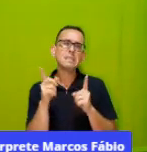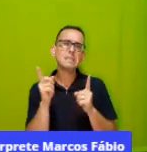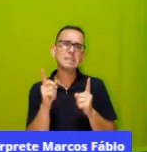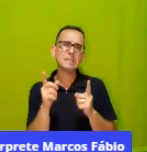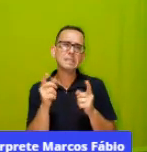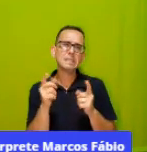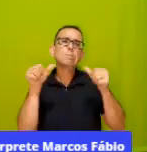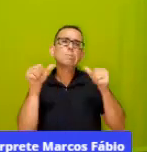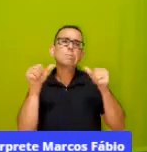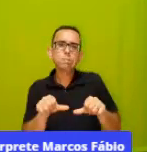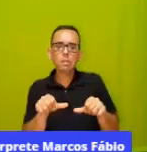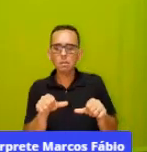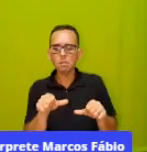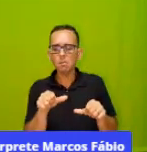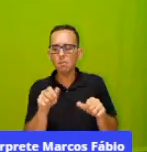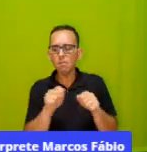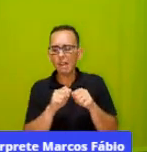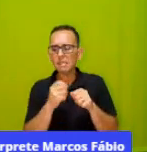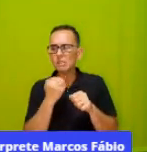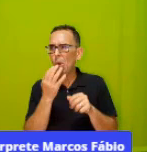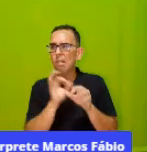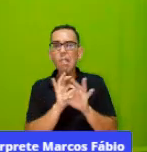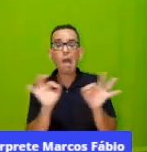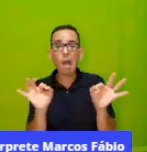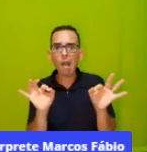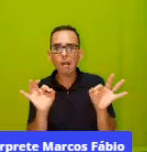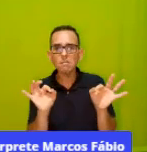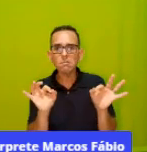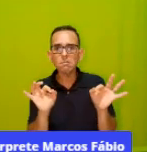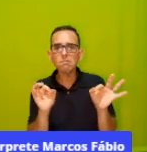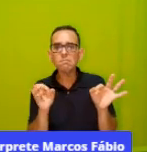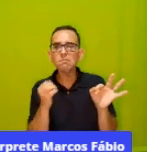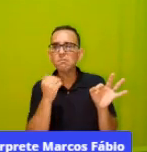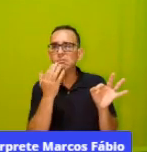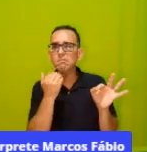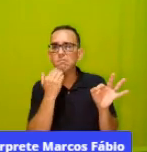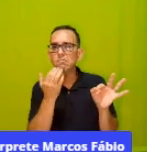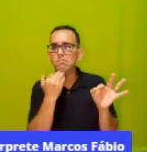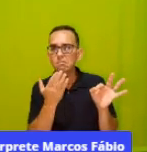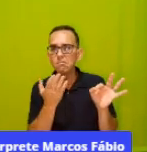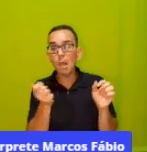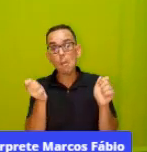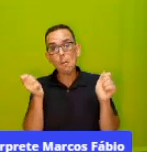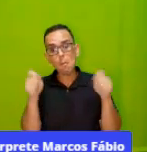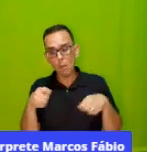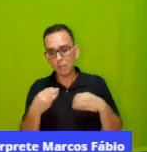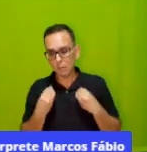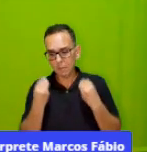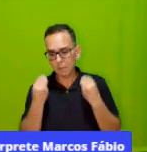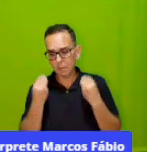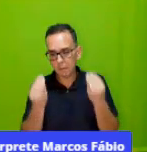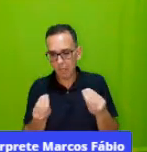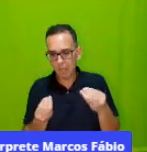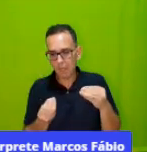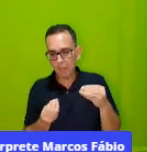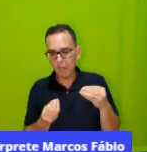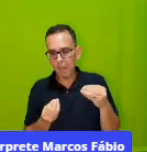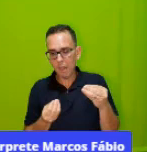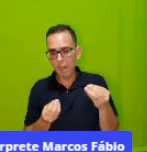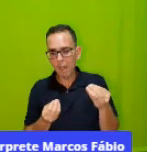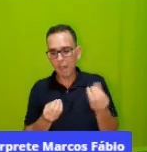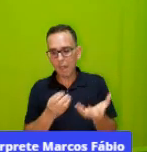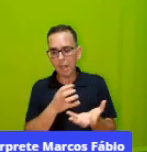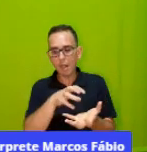essa coordenação e nem essa. Ah, mas ele é muito comprometido. Então, ele não faz quase nada, porque ele já tem uma deformidade instalada muito